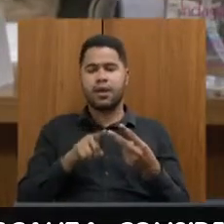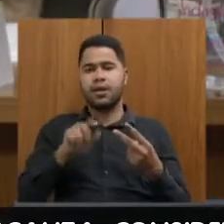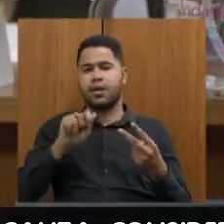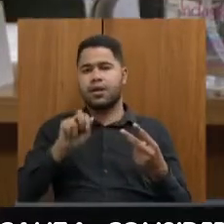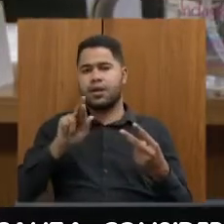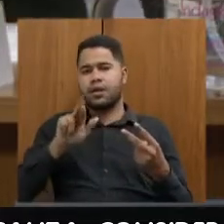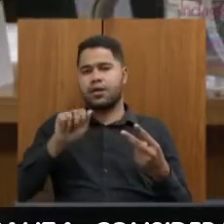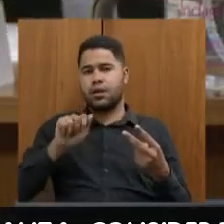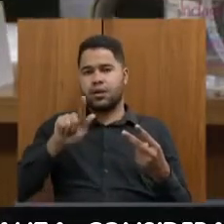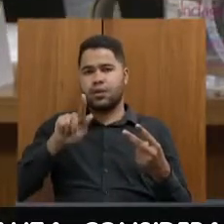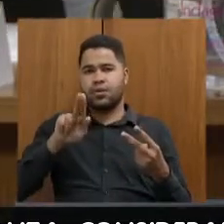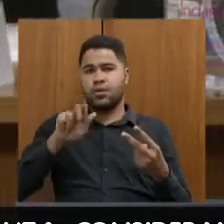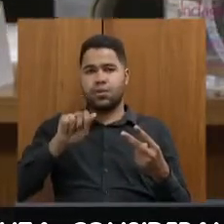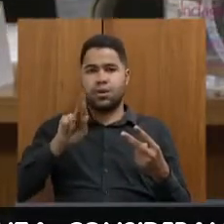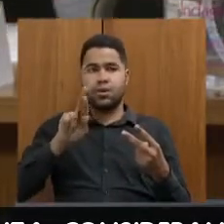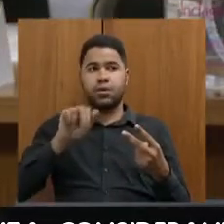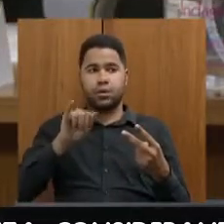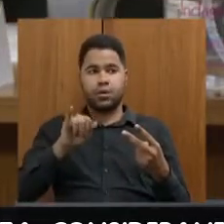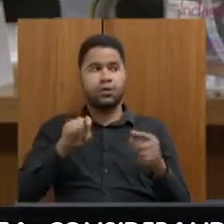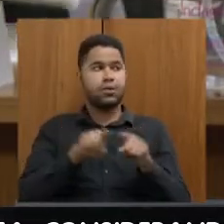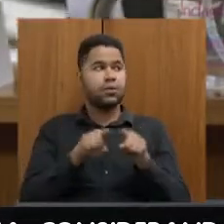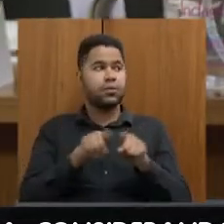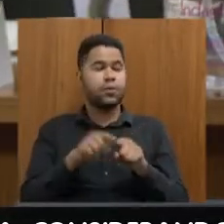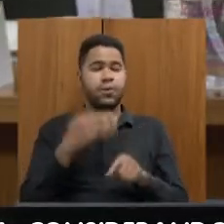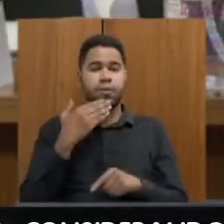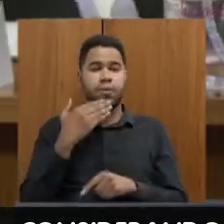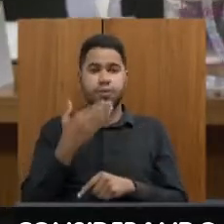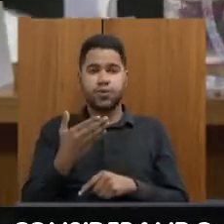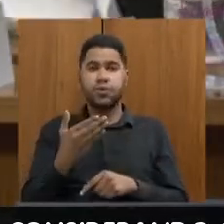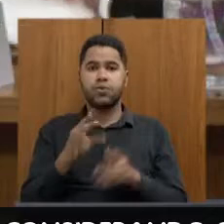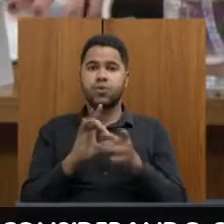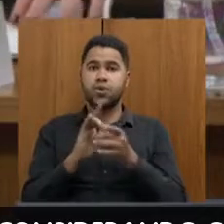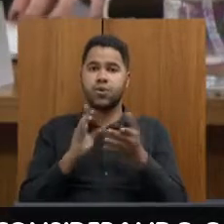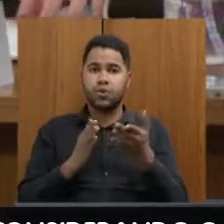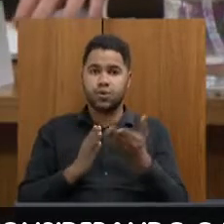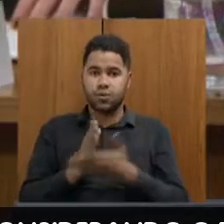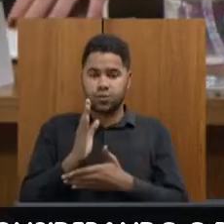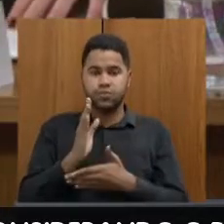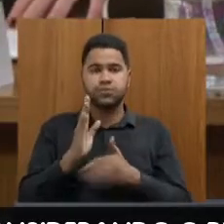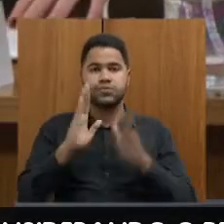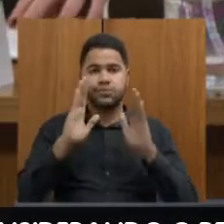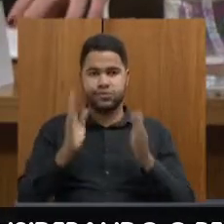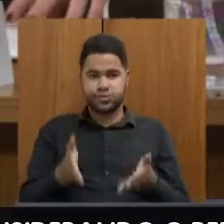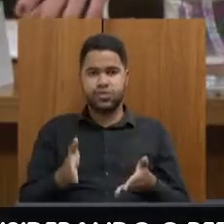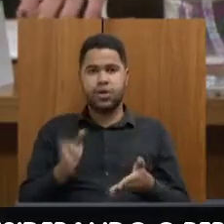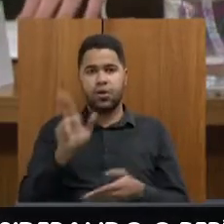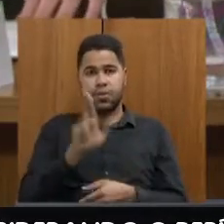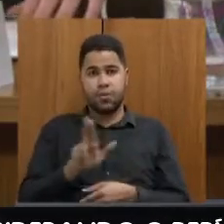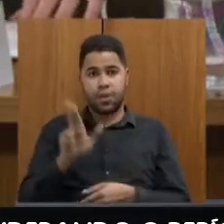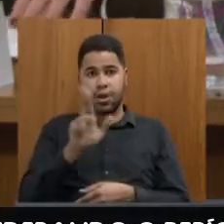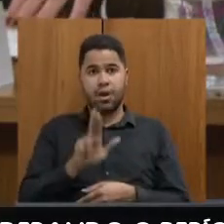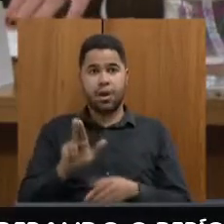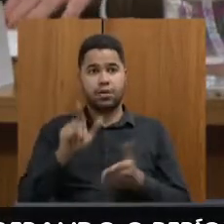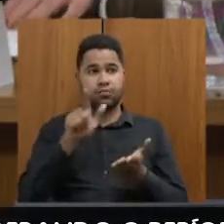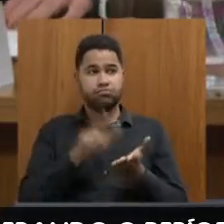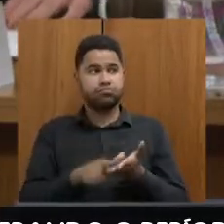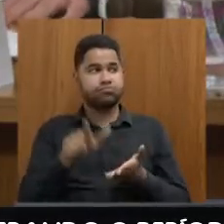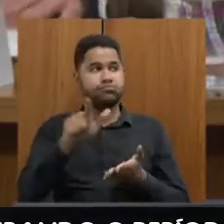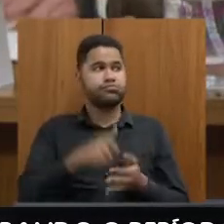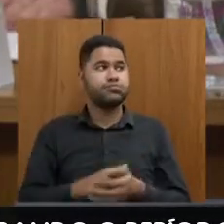considerados além do pedido de autorização de Chaveslândia Uberlândia que já tá publicado